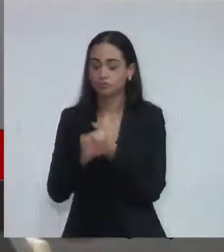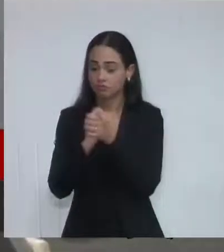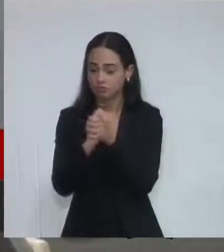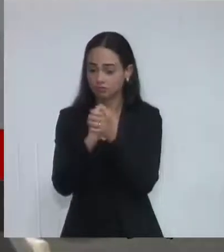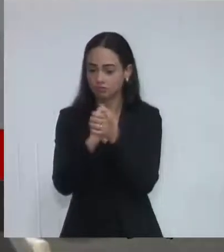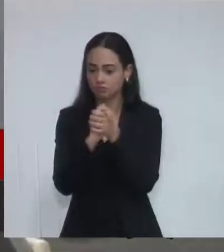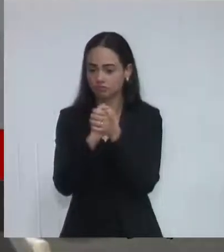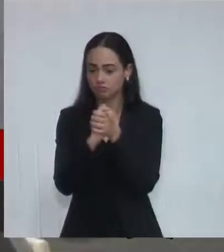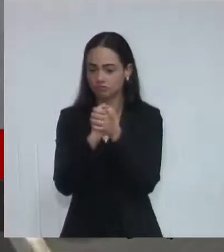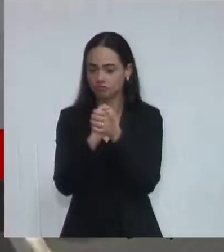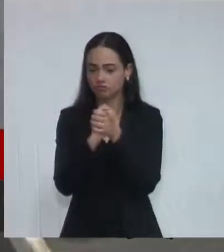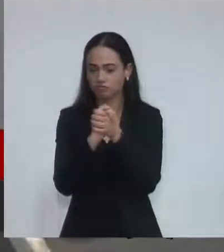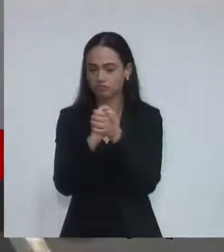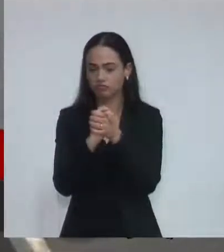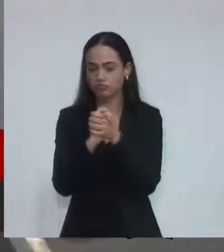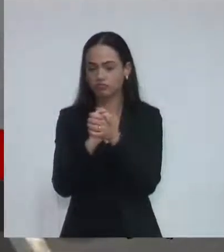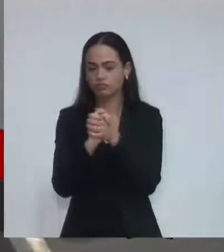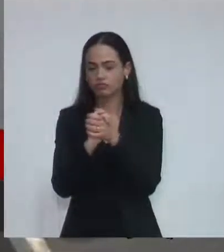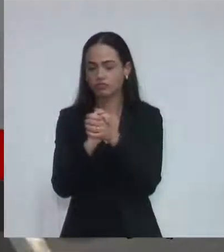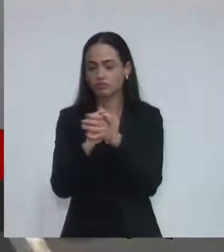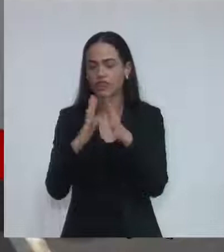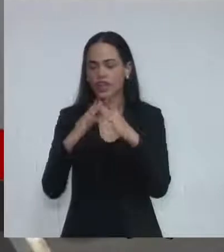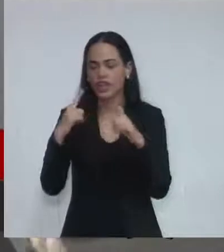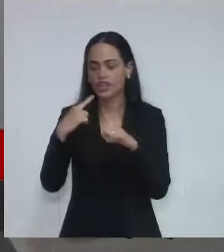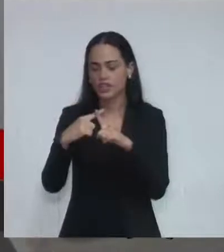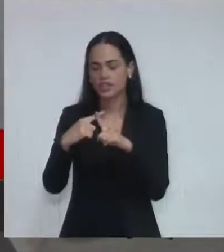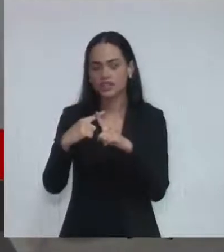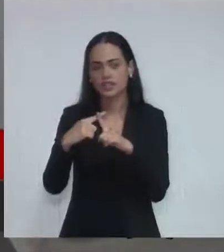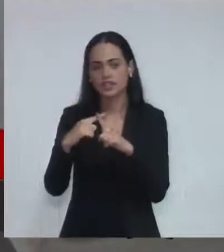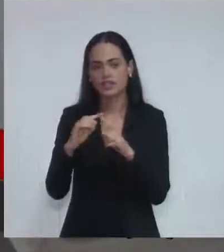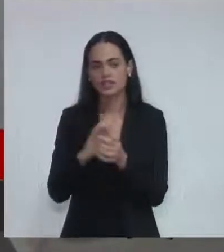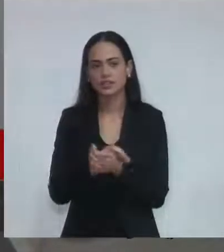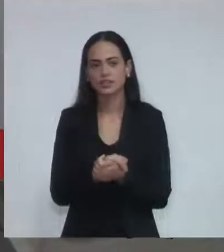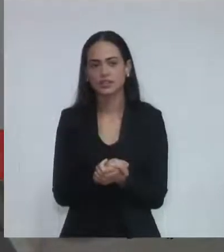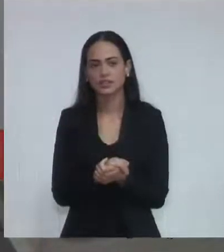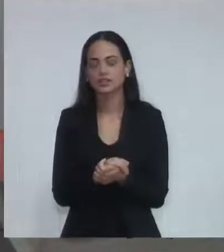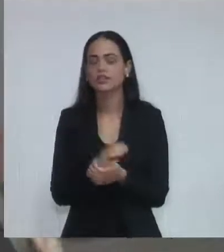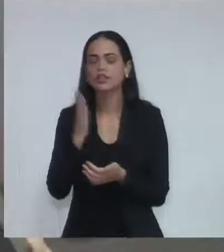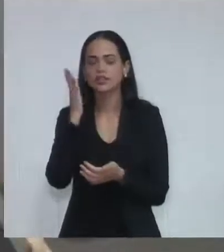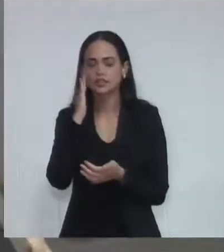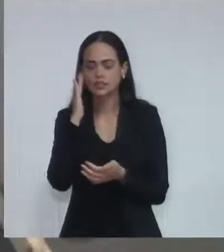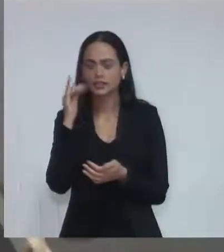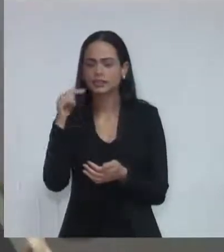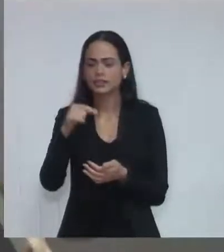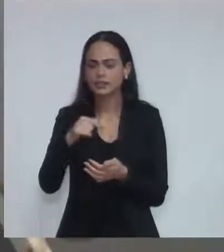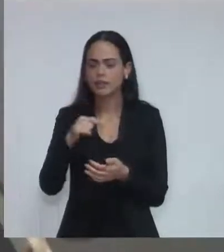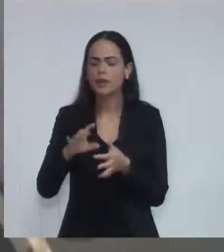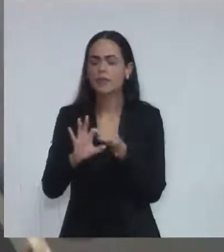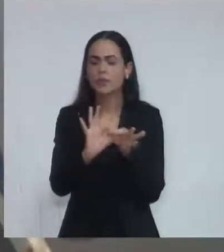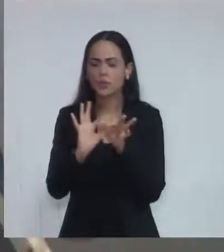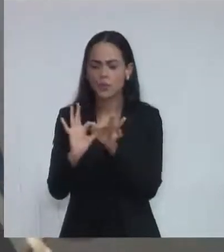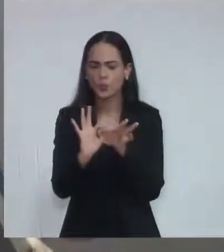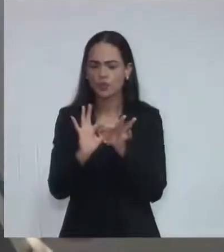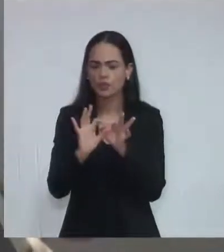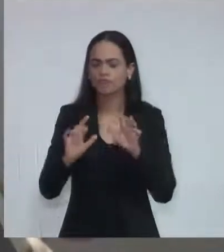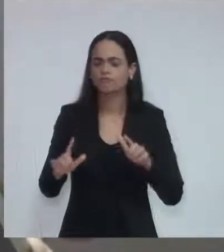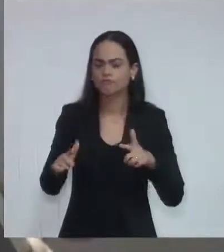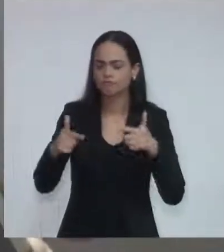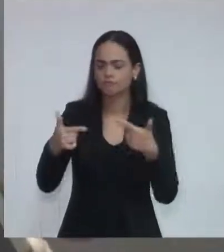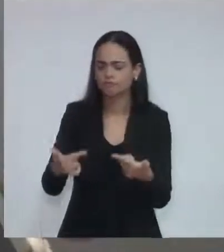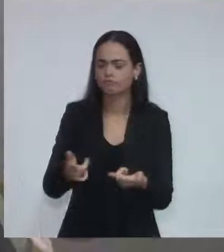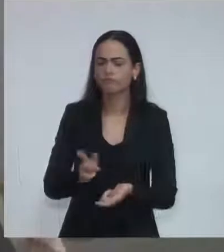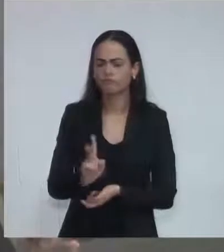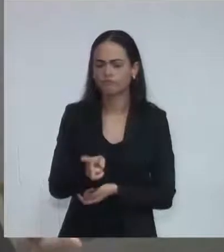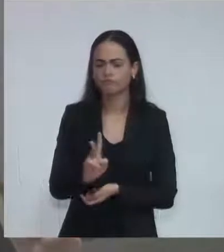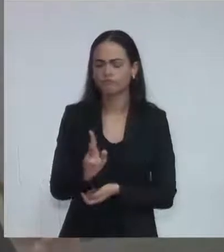tríduo ocorrido nos dias 10 e 11, né? Aquela comunidade, sabemos quanto é atuante, o quanto são unidos, né? Foi uma